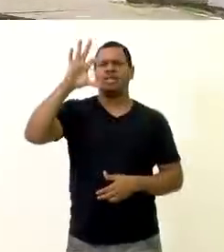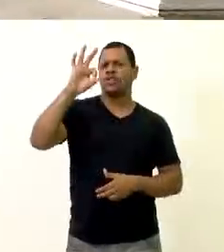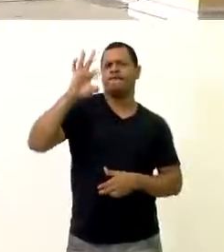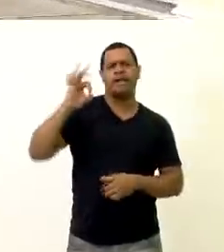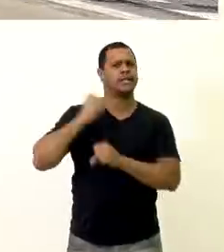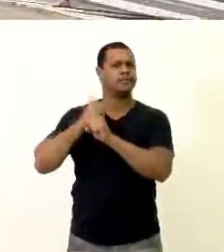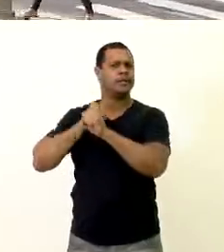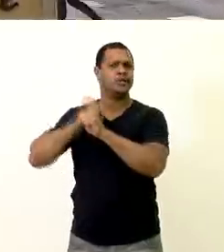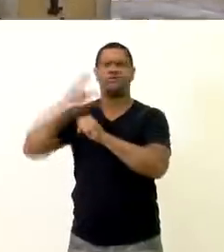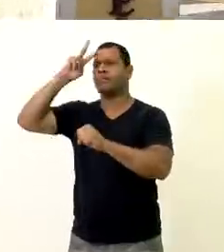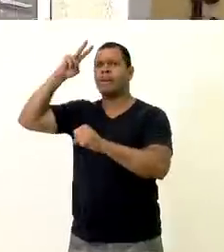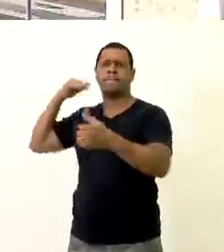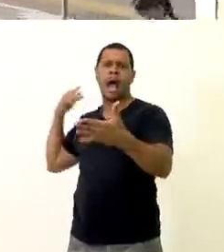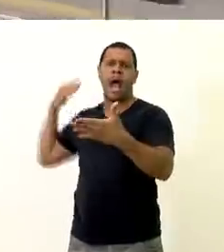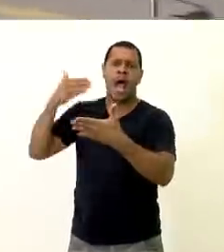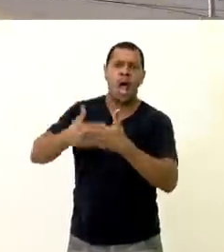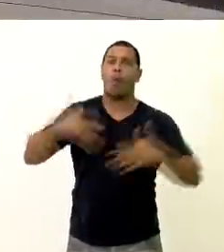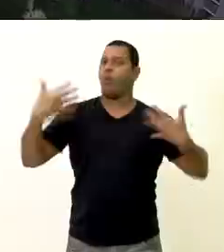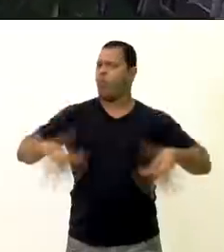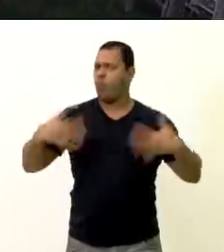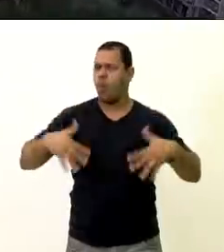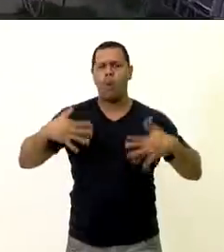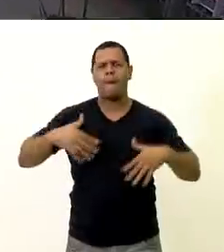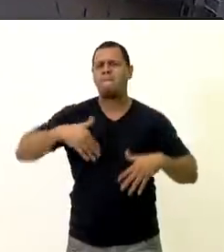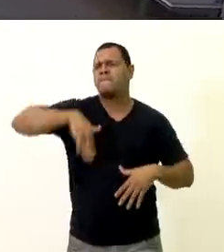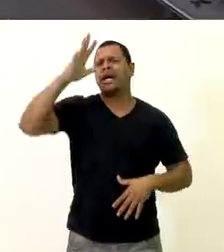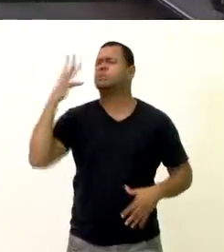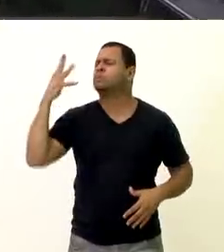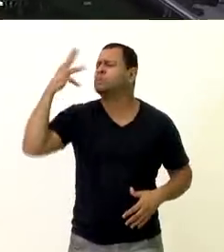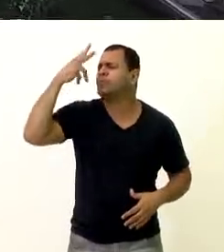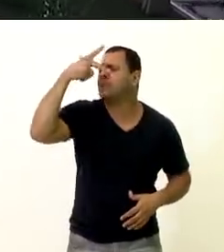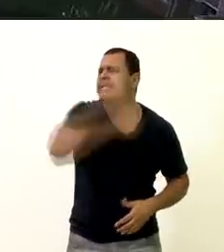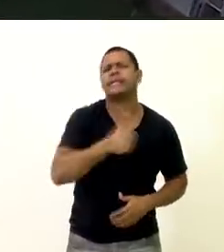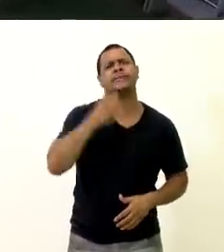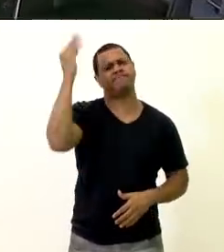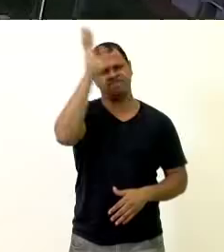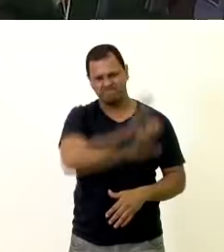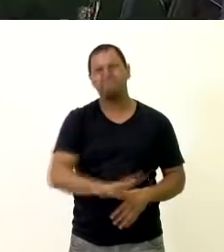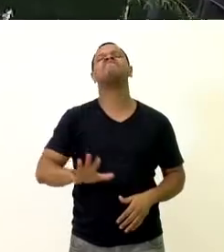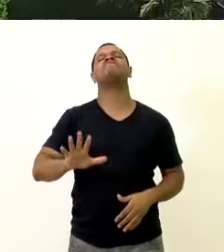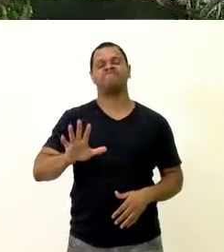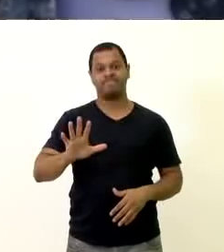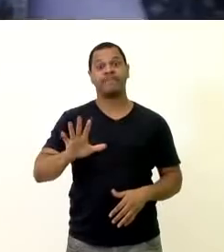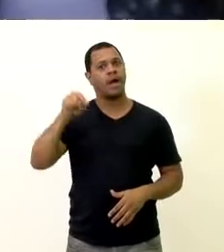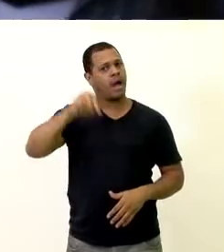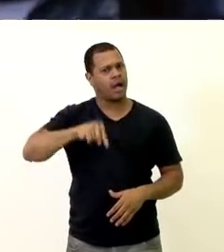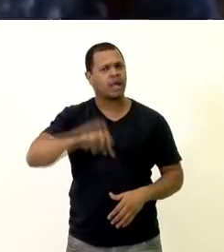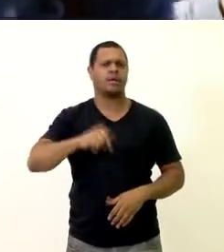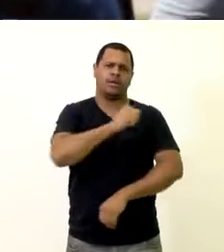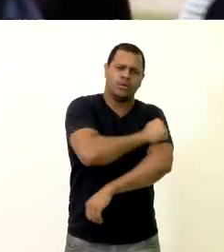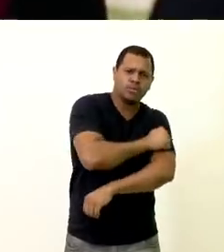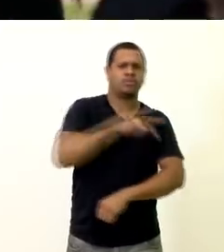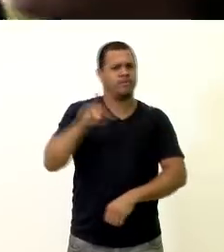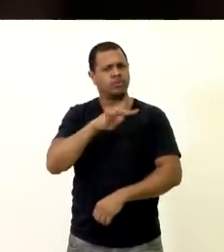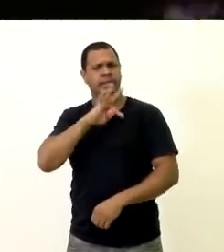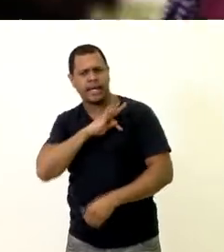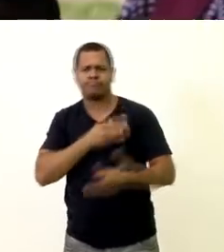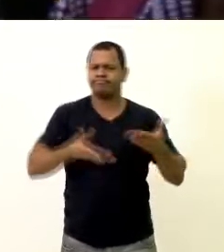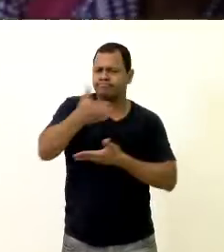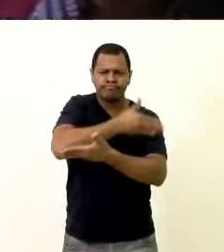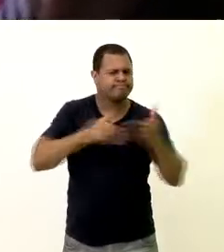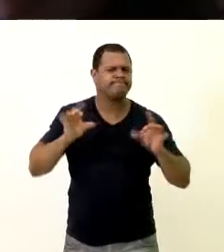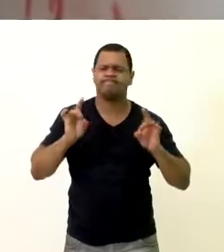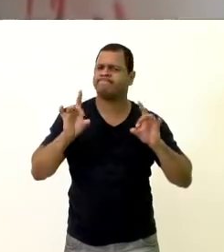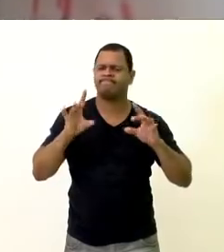Viçosa possui mais de 90 anos de história e é considerada uma das mais bonitas do Brasil. Nela, estudantes,